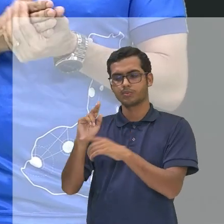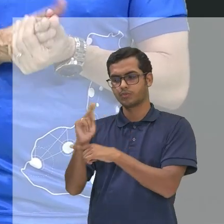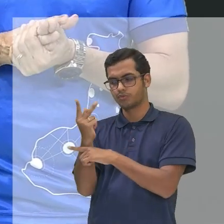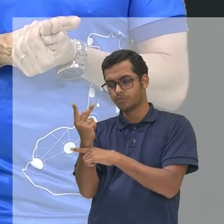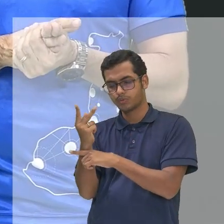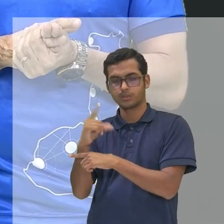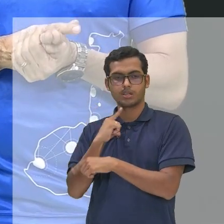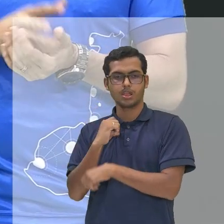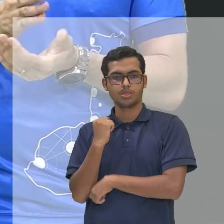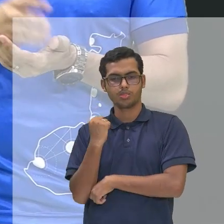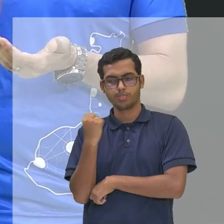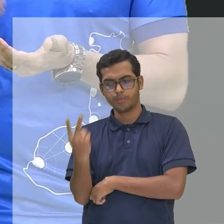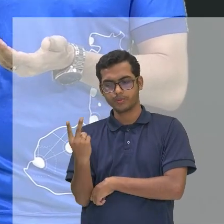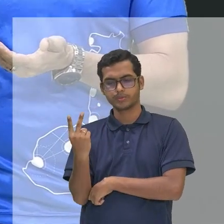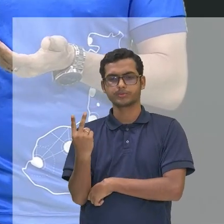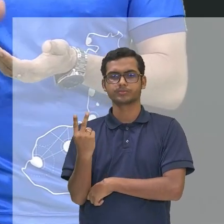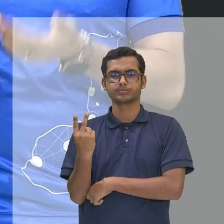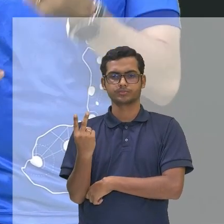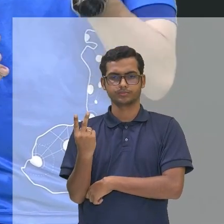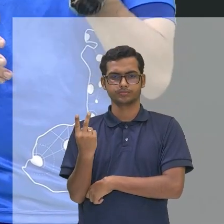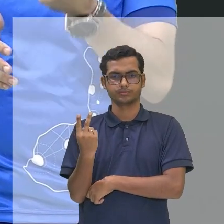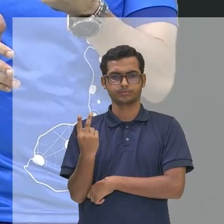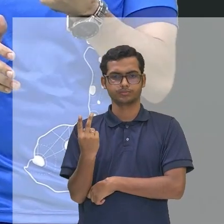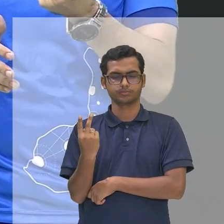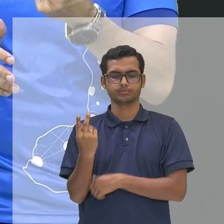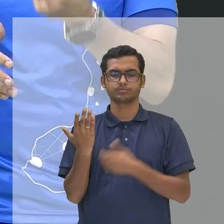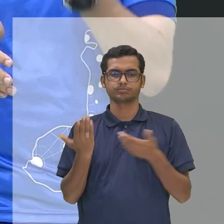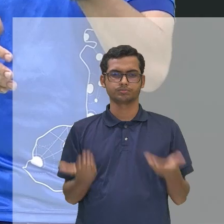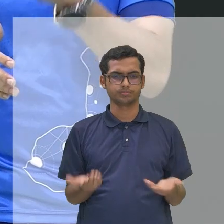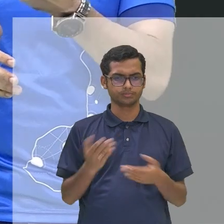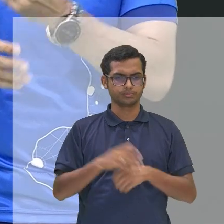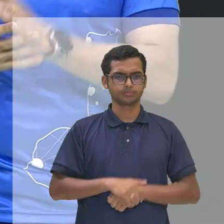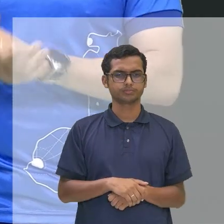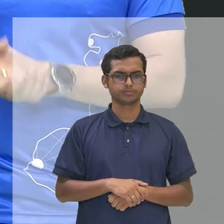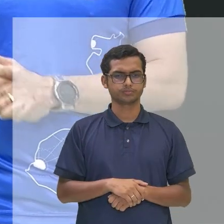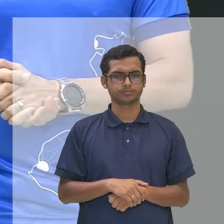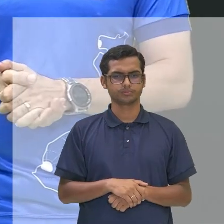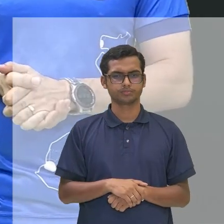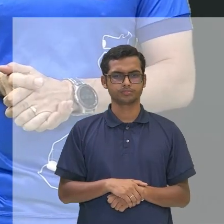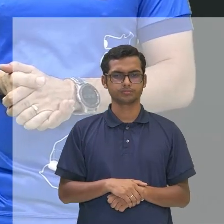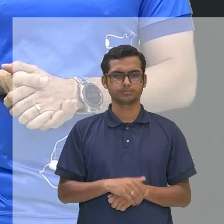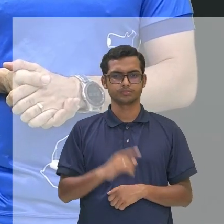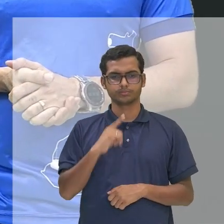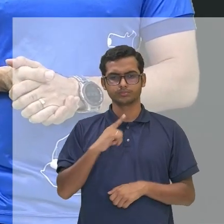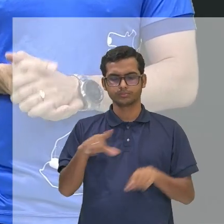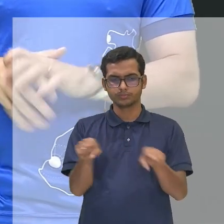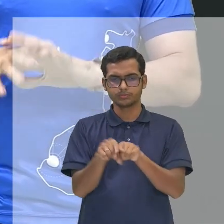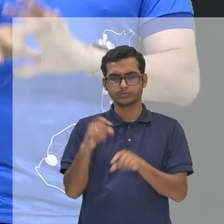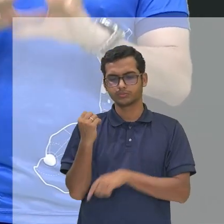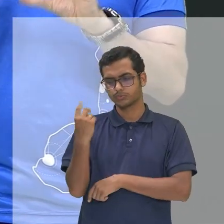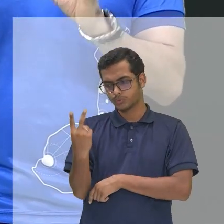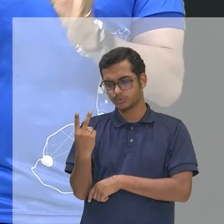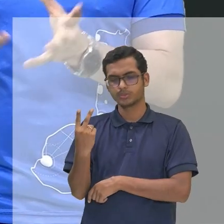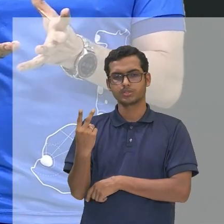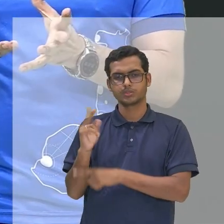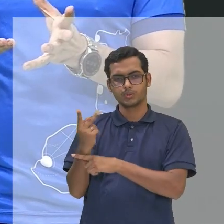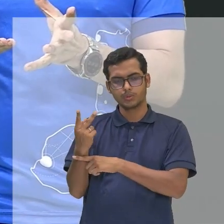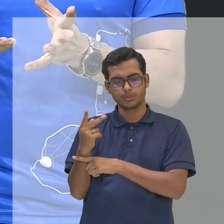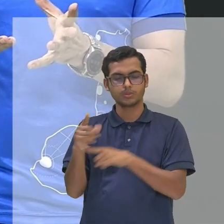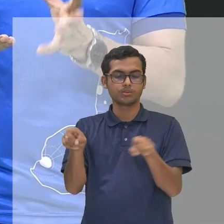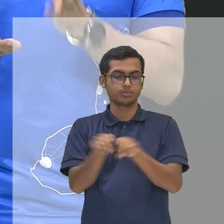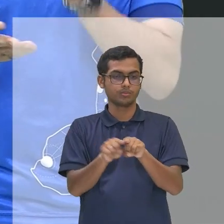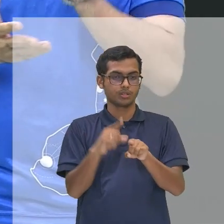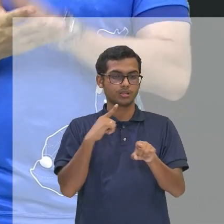é 1 de massa para cada hidrogênio. Então, como eu tenho 2 hidrogênios, eu tenho 2 de massa, né? Então, totalizando